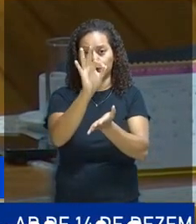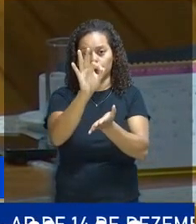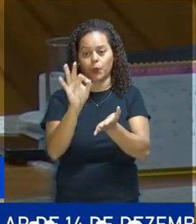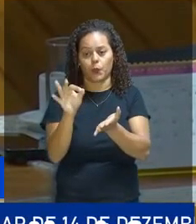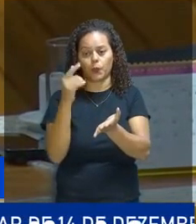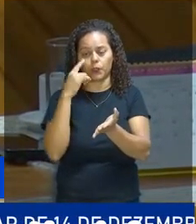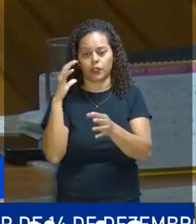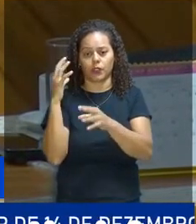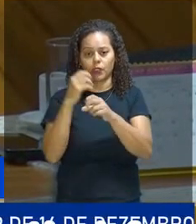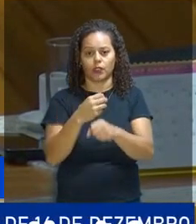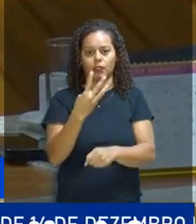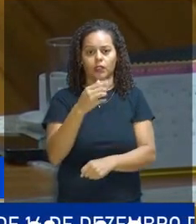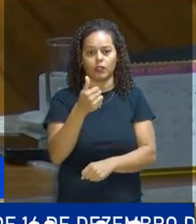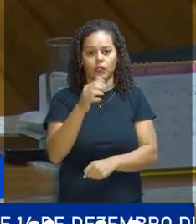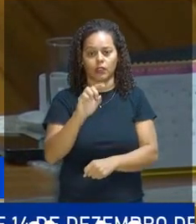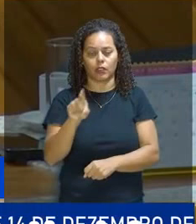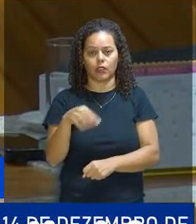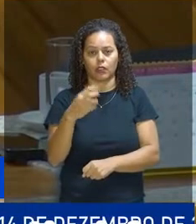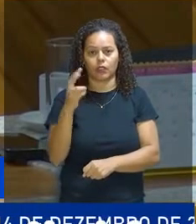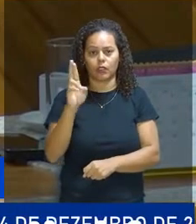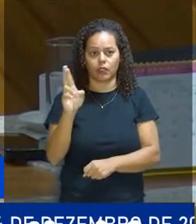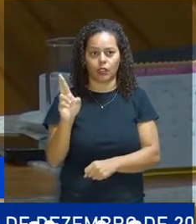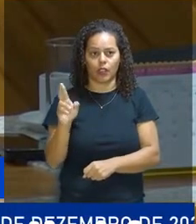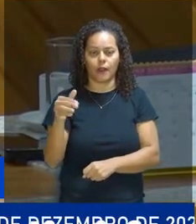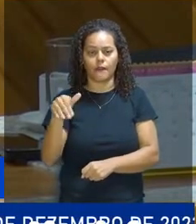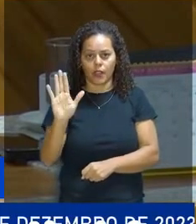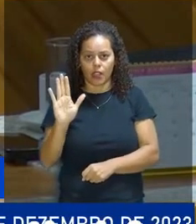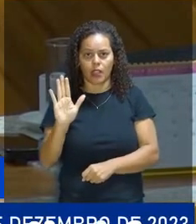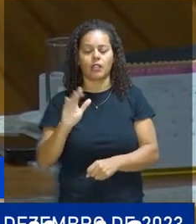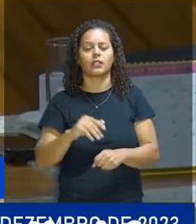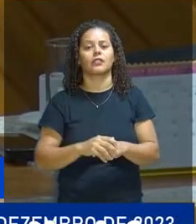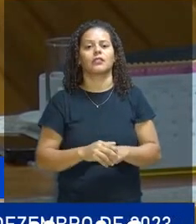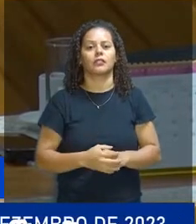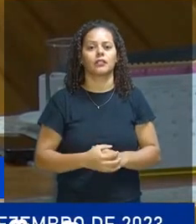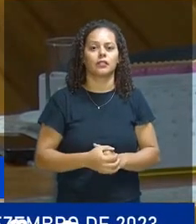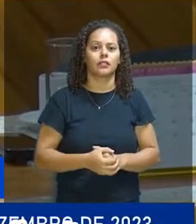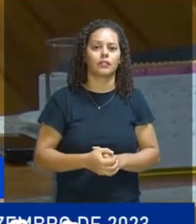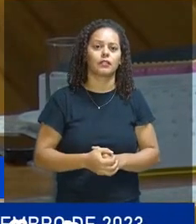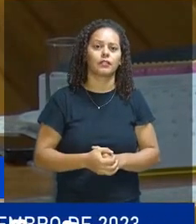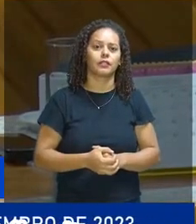19.961, totalizando R$ 419.249 a ser ressarcido de forma